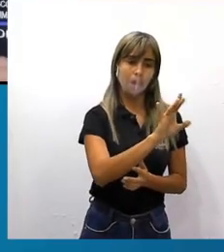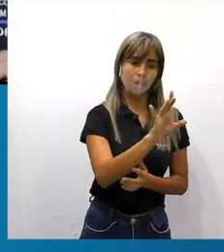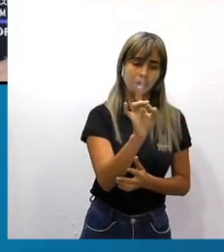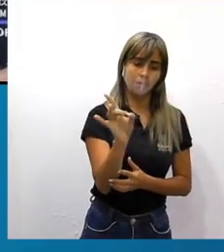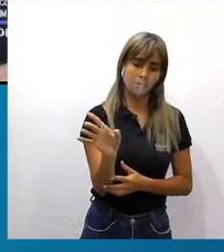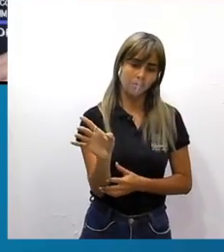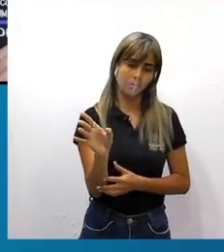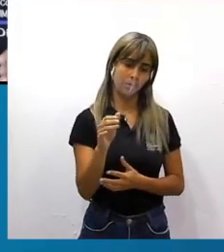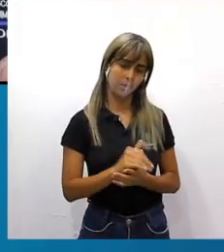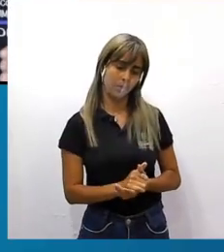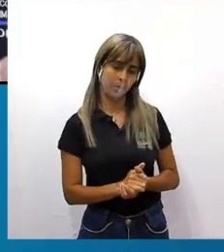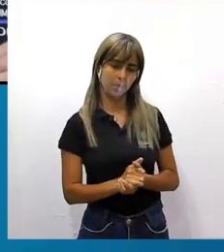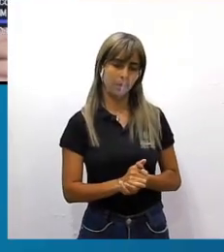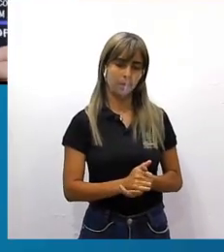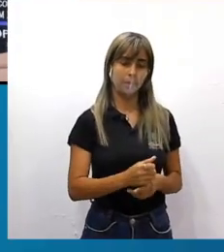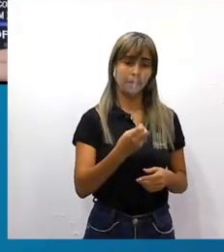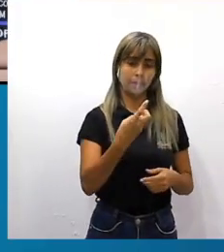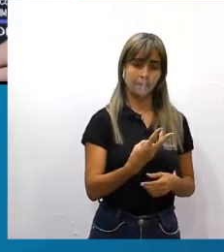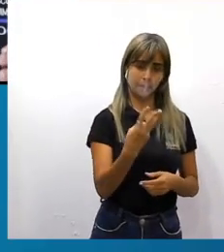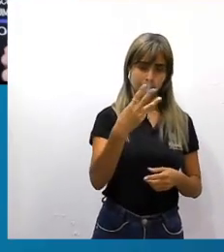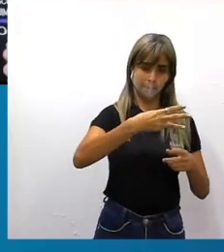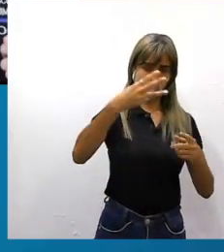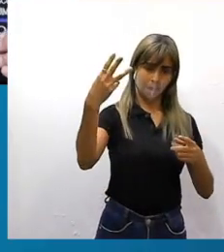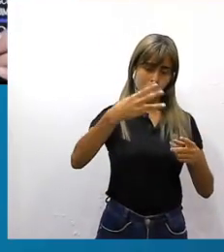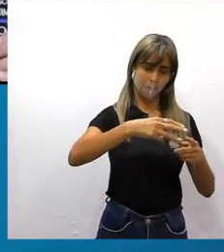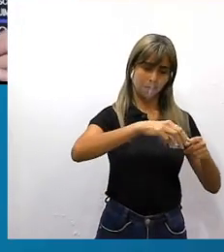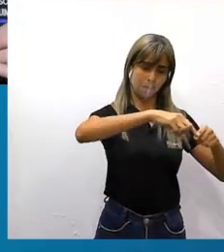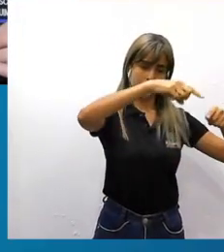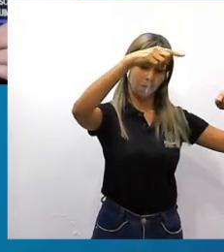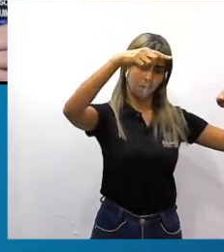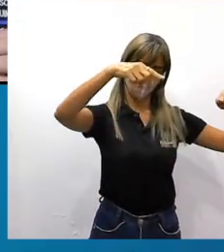quanto? Então, ele deu, ó, 3 saltos e